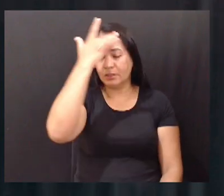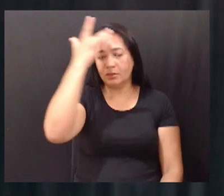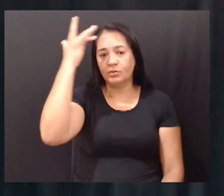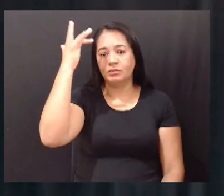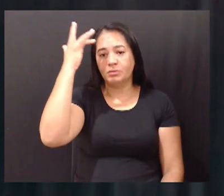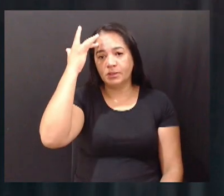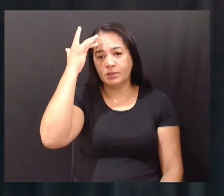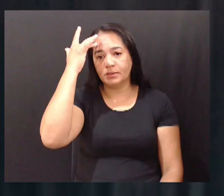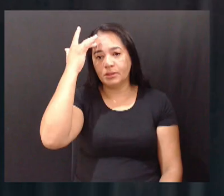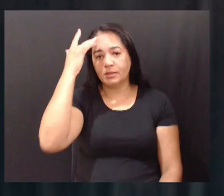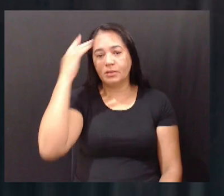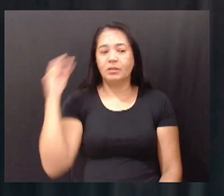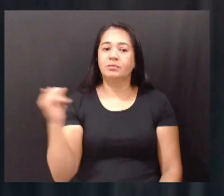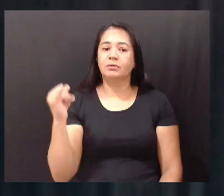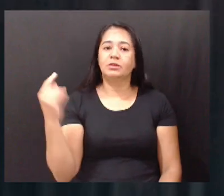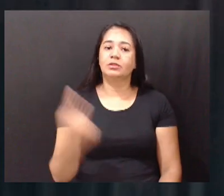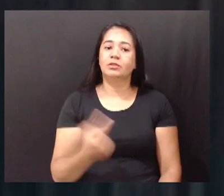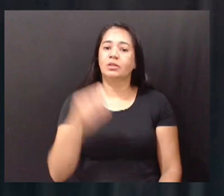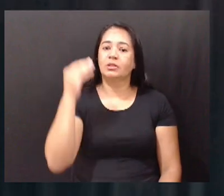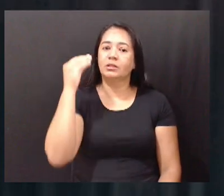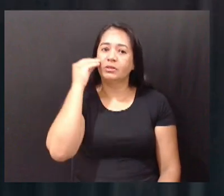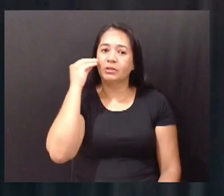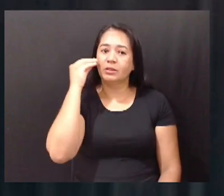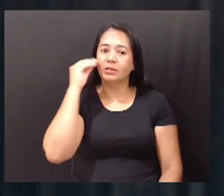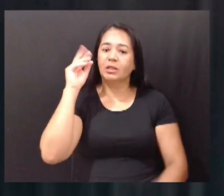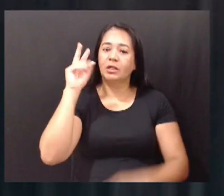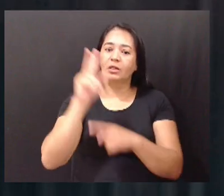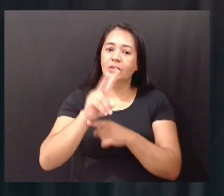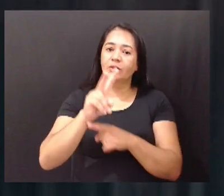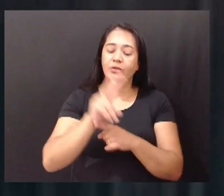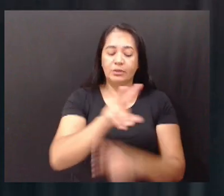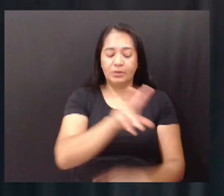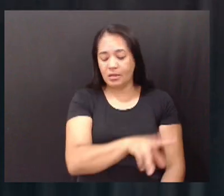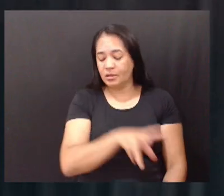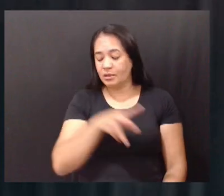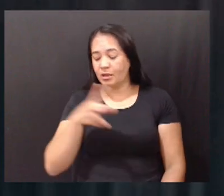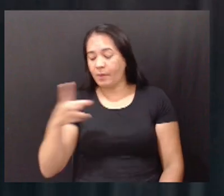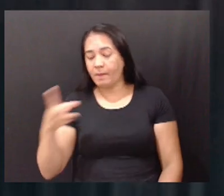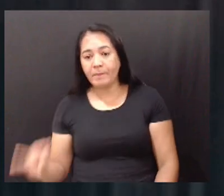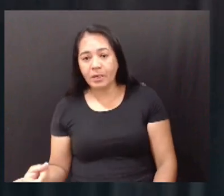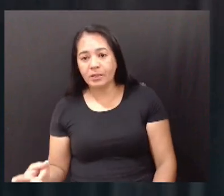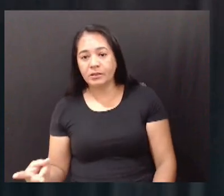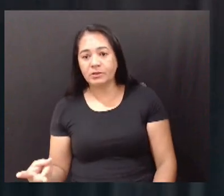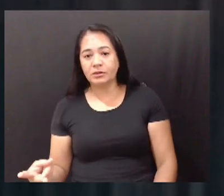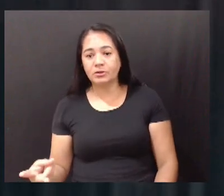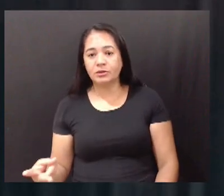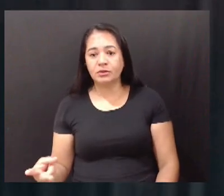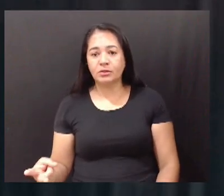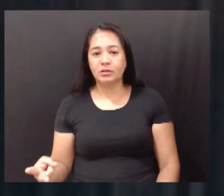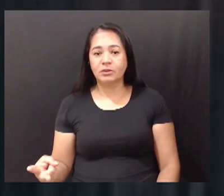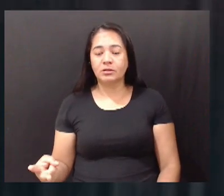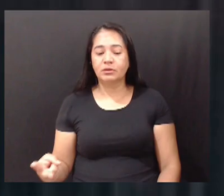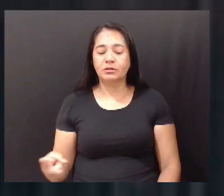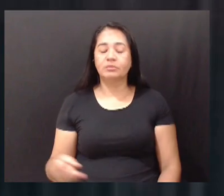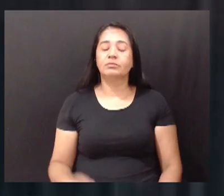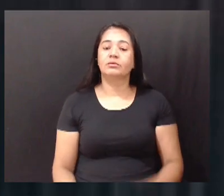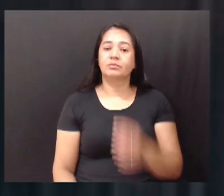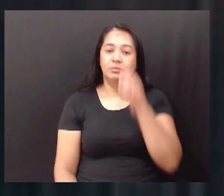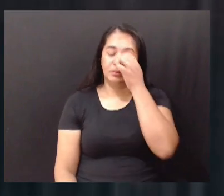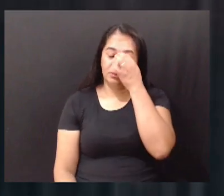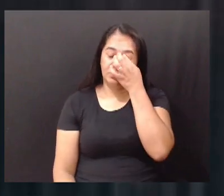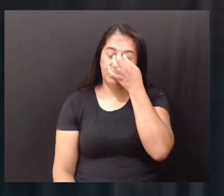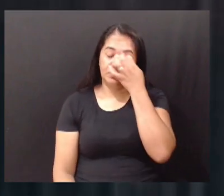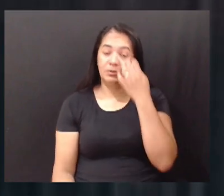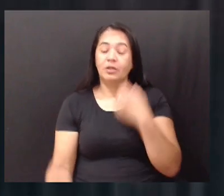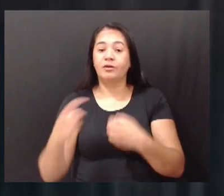importante a gente tentar cuidar um pouco dessa transição, então, de sair um pouco desse mundo digital, e voltar um pouco para o mundo